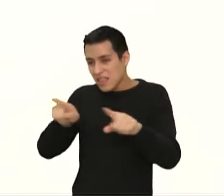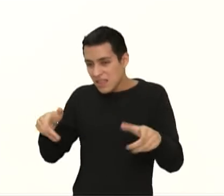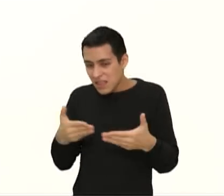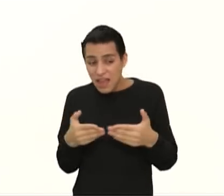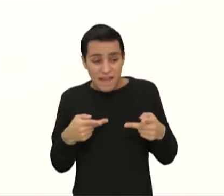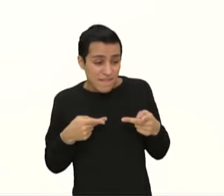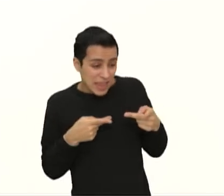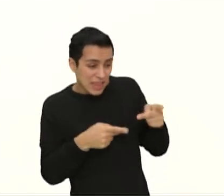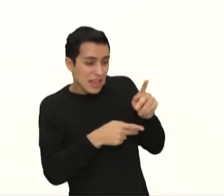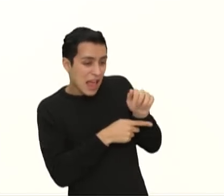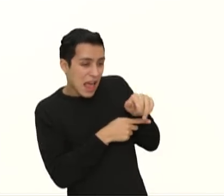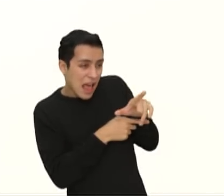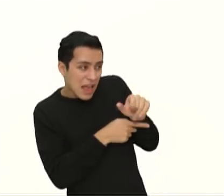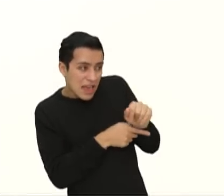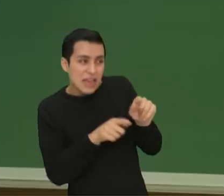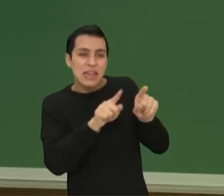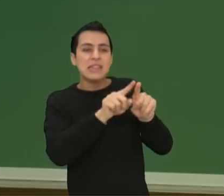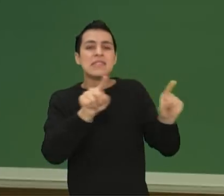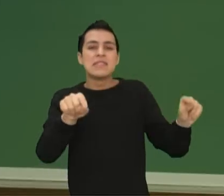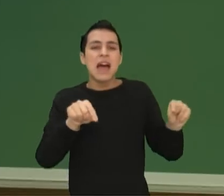Visite àquela sala.